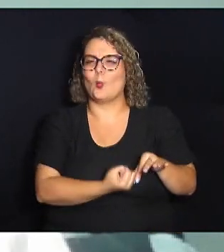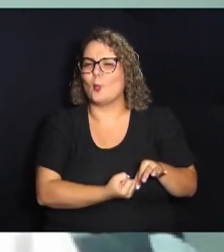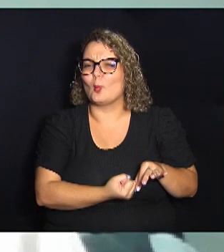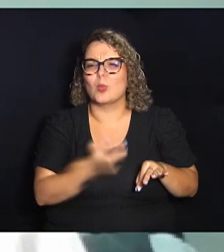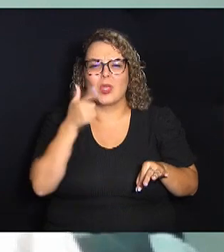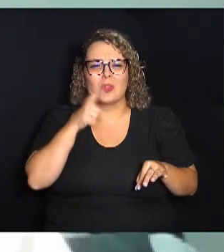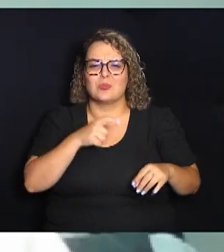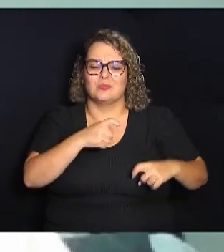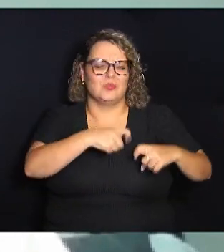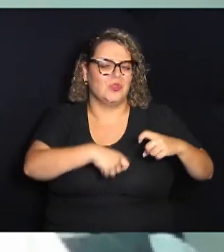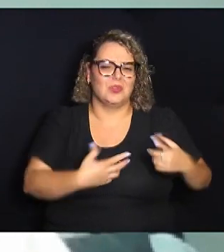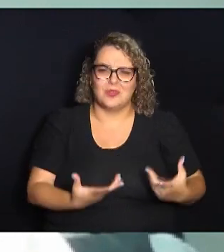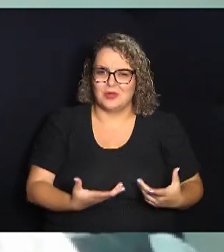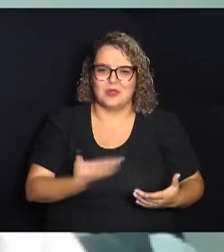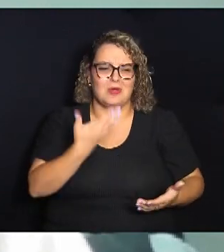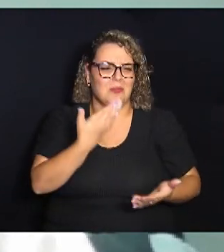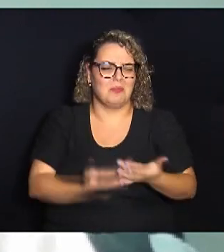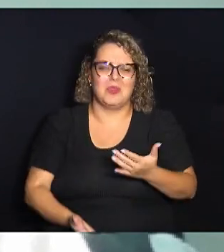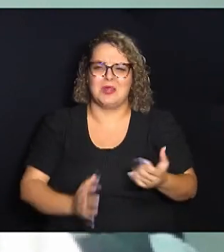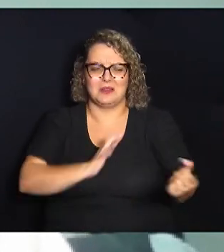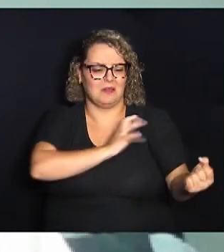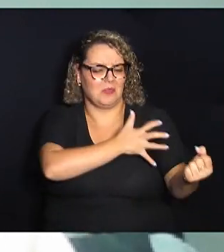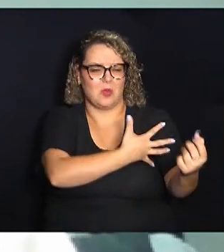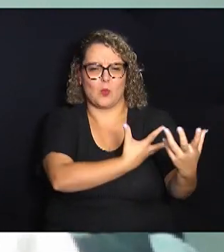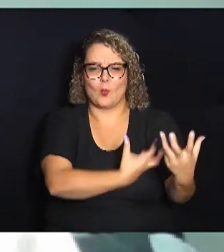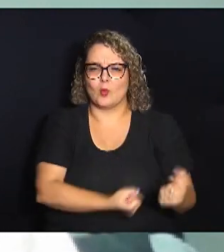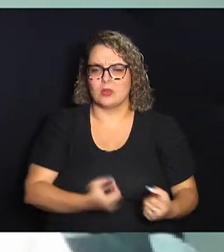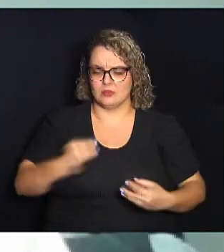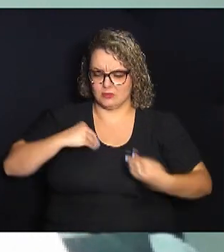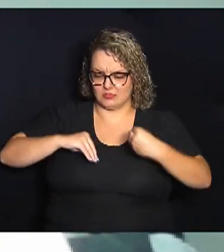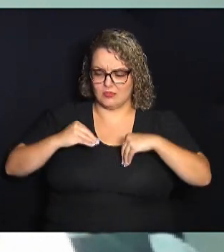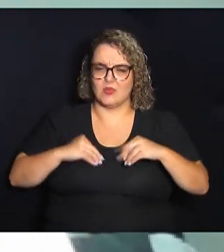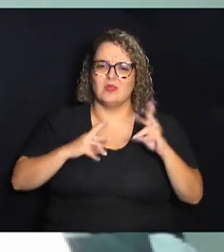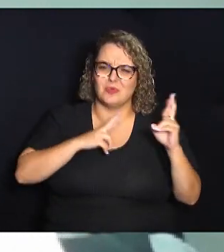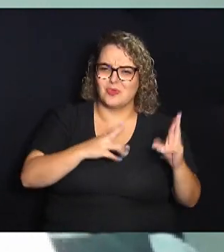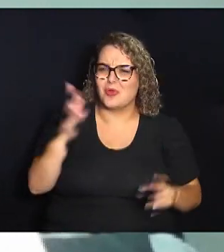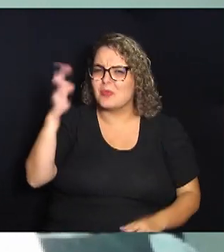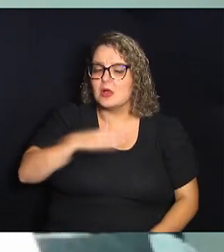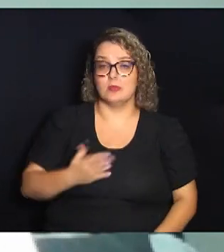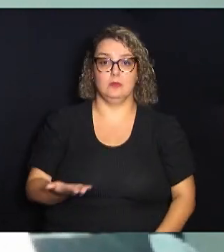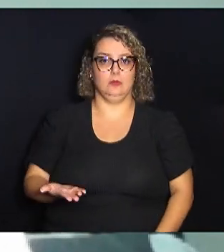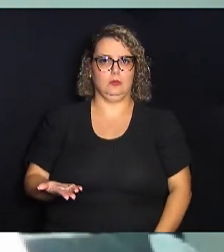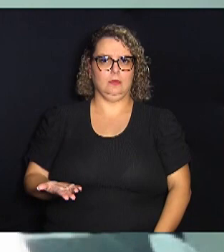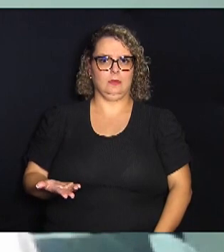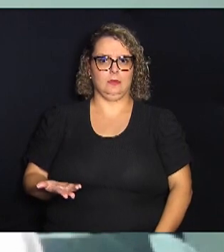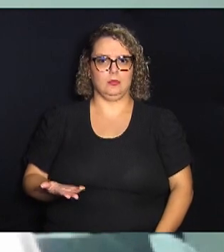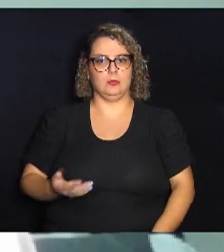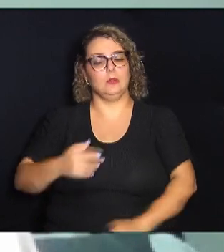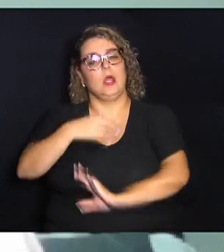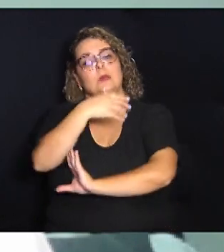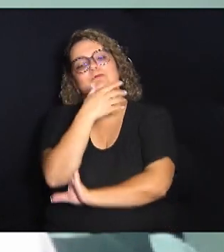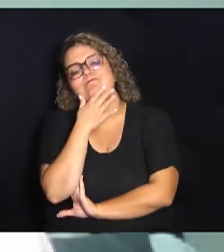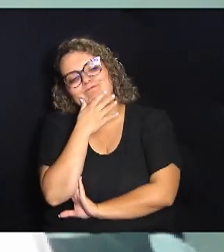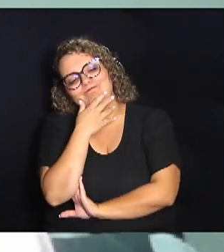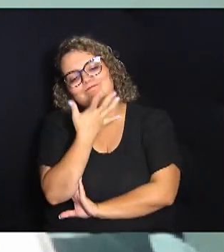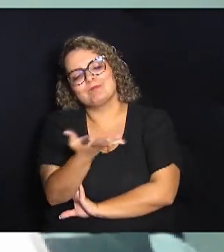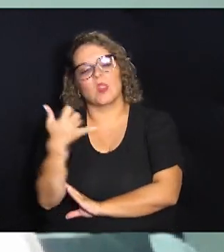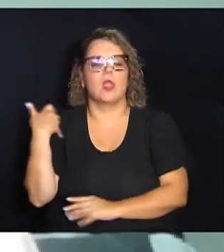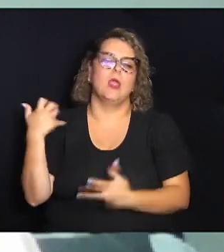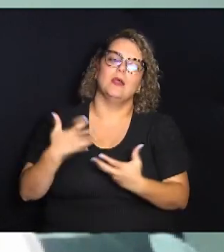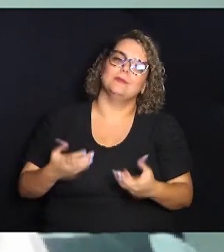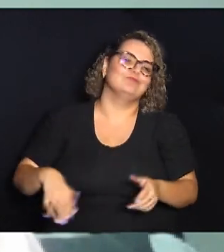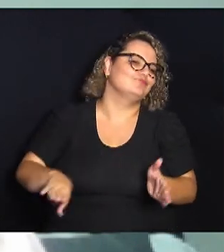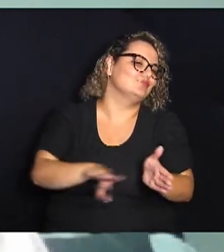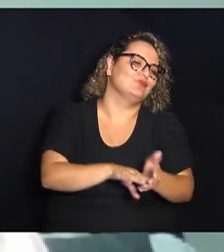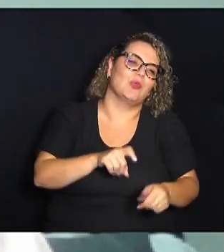ter relação, tem perda de massa muscular, está deprimida, dorme mal. Peraí, eu vou olhar para a cara dela e falar, ai, minha senhora, a senhora não veio na hora